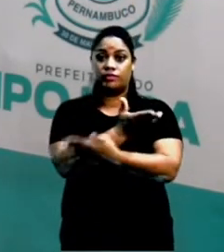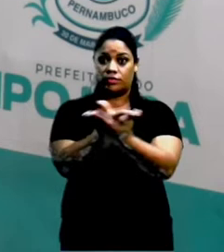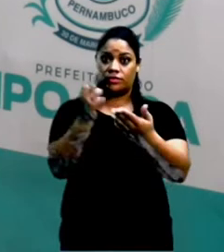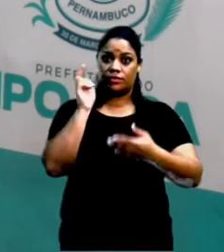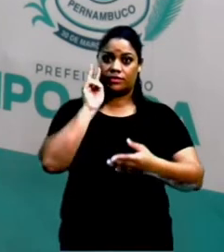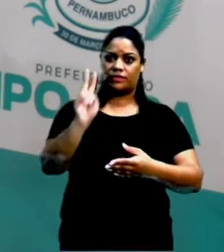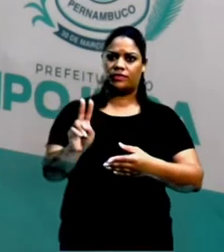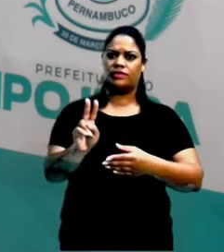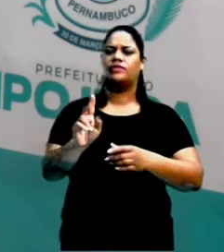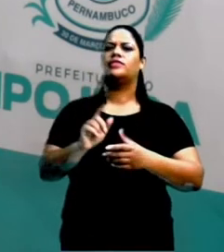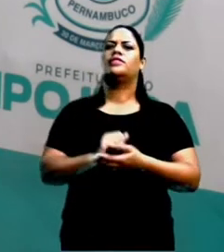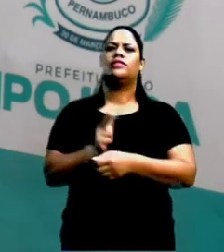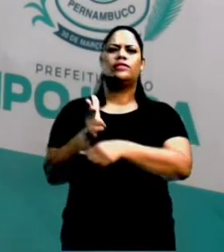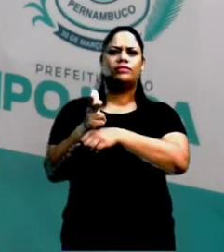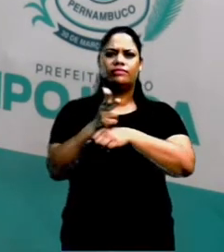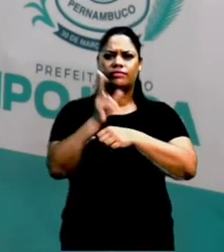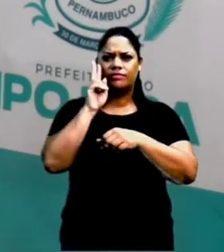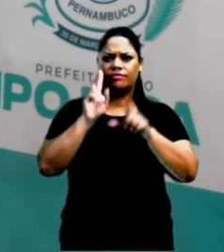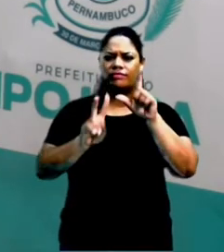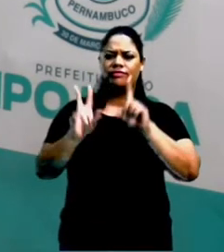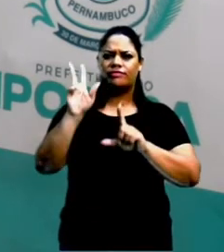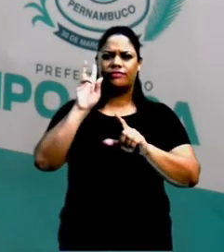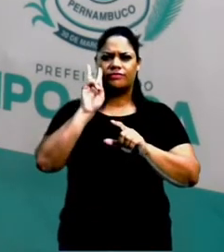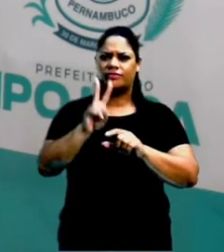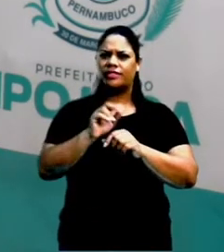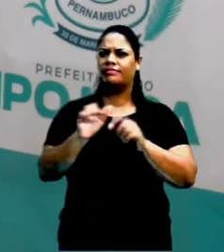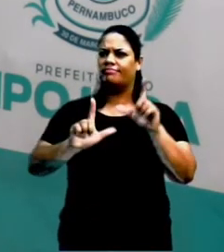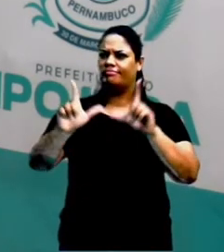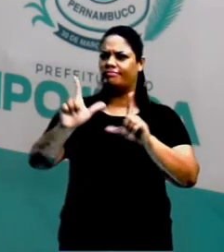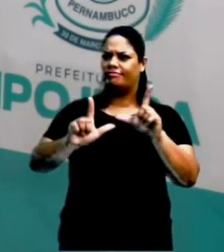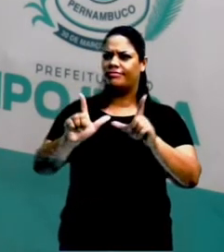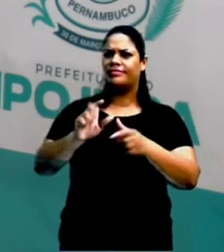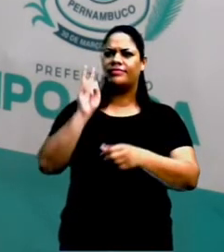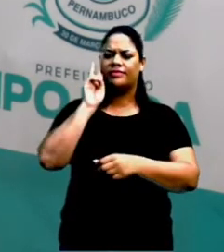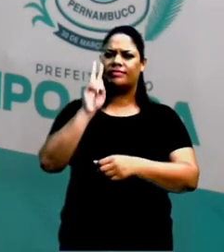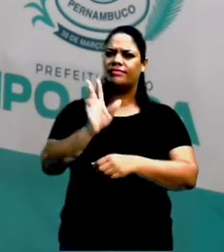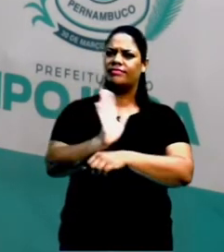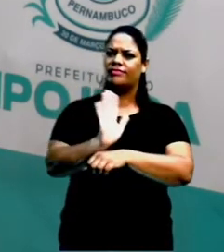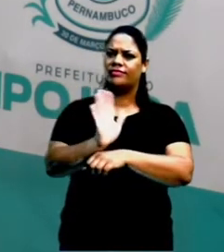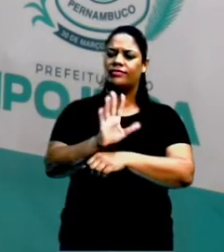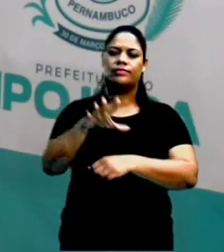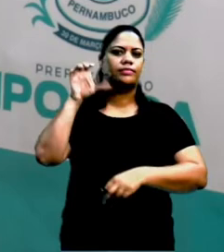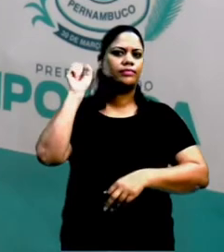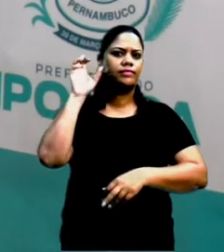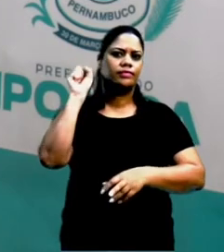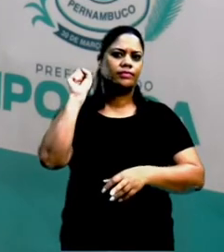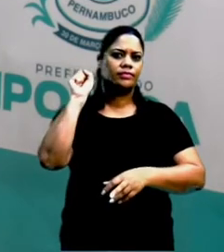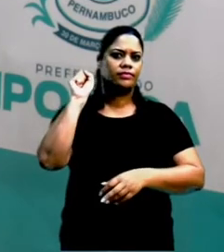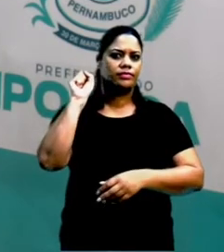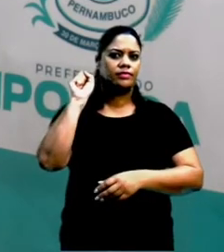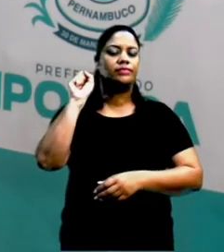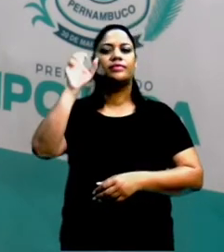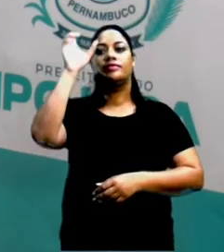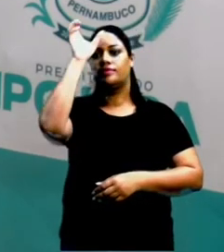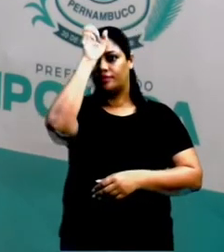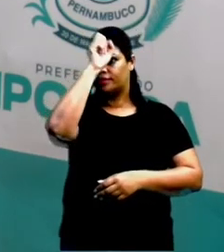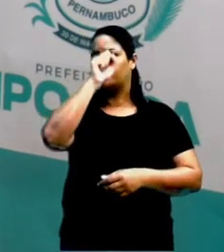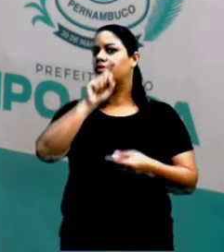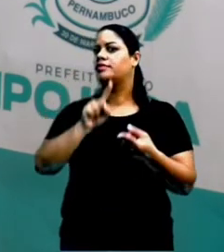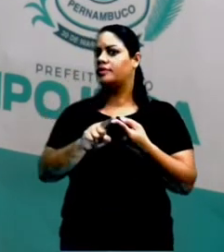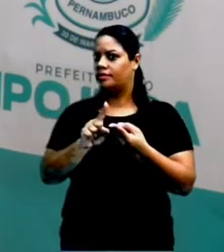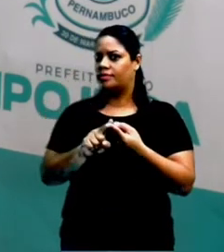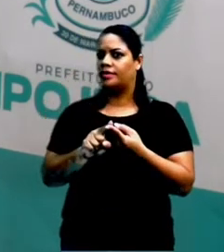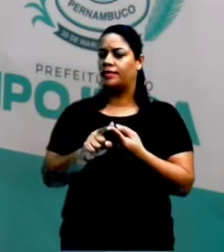assiste um vídeo, assiste um filme, um desenho, o texto, o filme você está vendo ali, está escutando, está aprendendo.